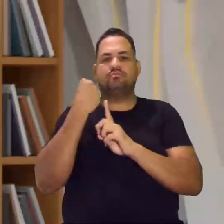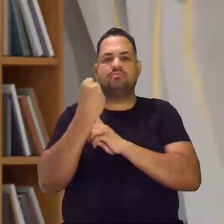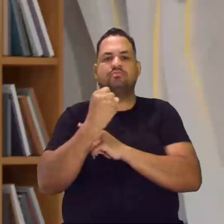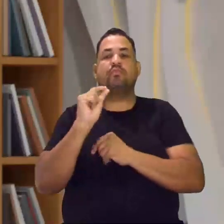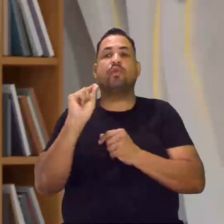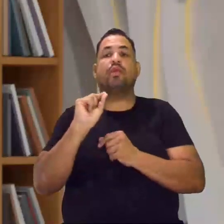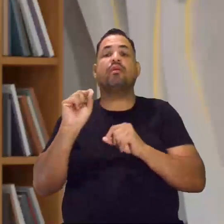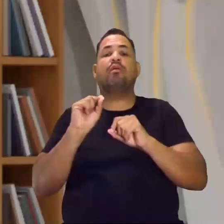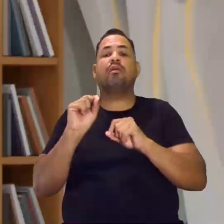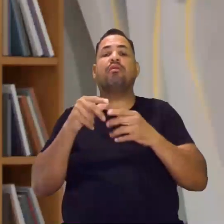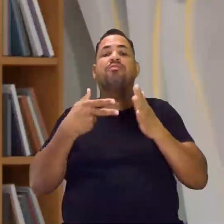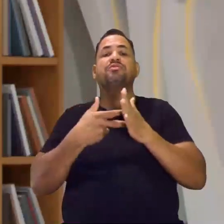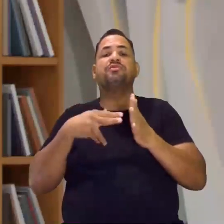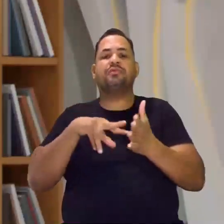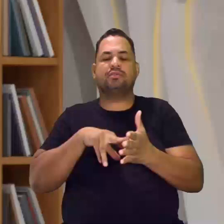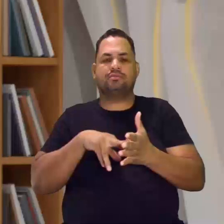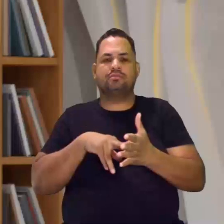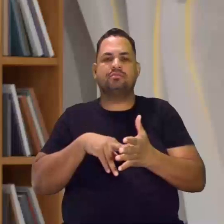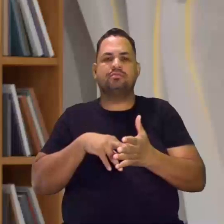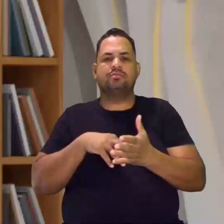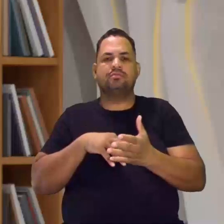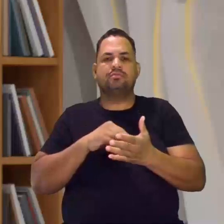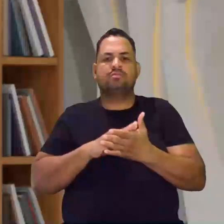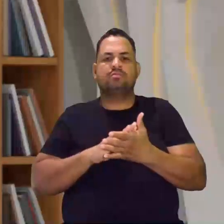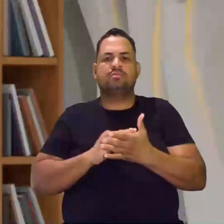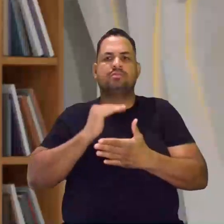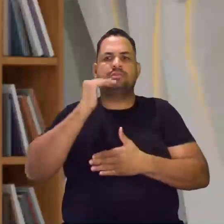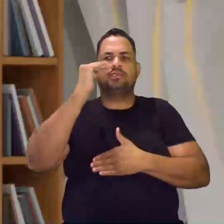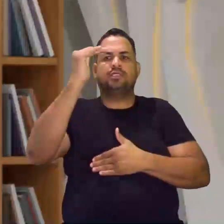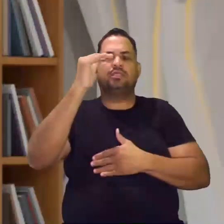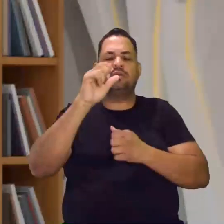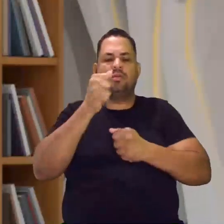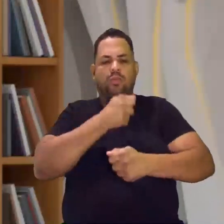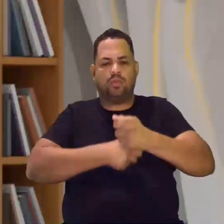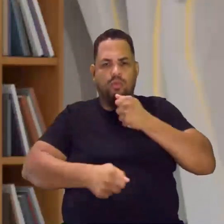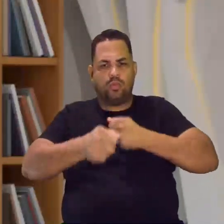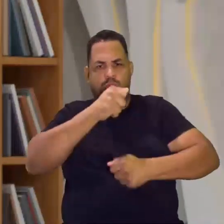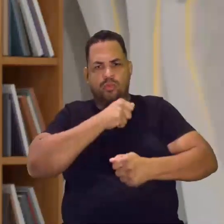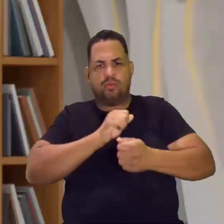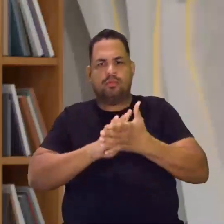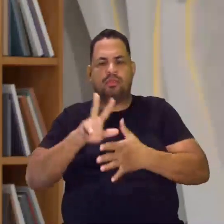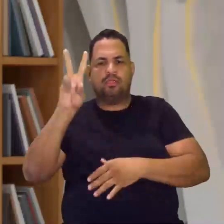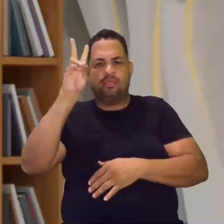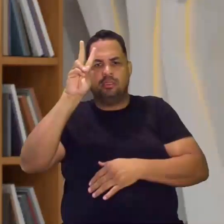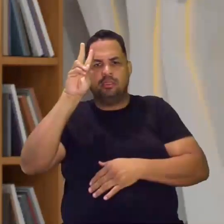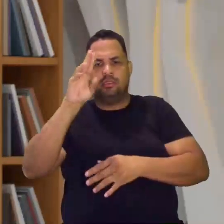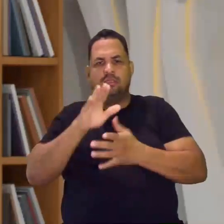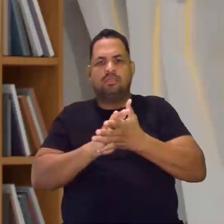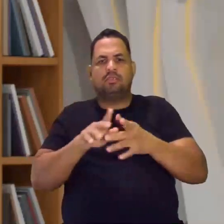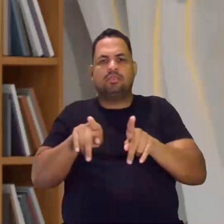professora, a estrutura da sociedade? Ele compõe a parte econômica, ele compõe a parte histórica e